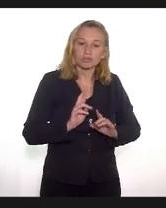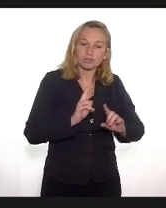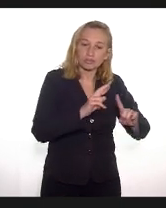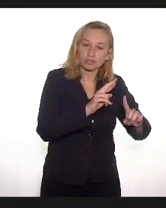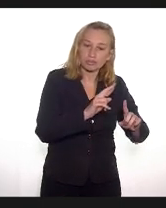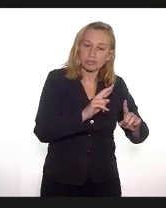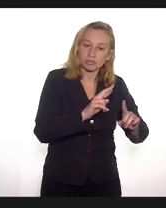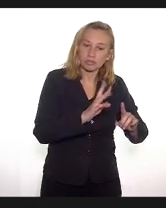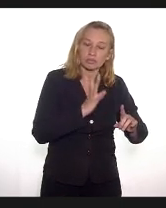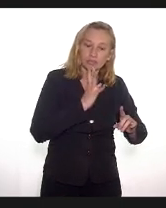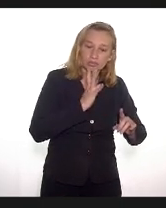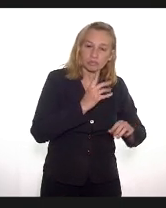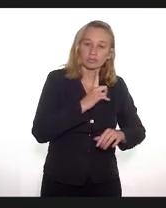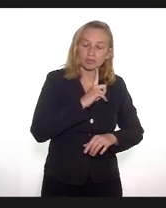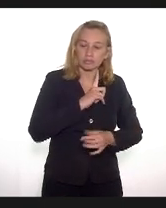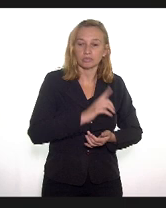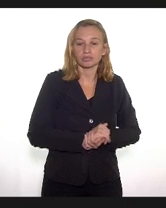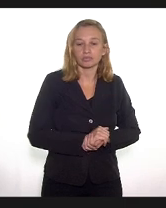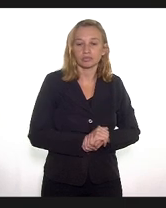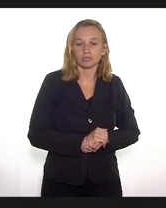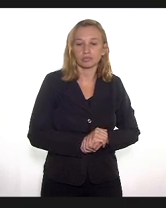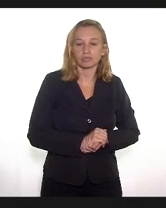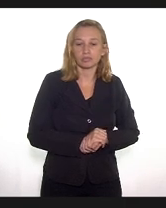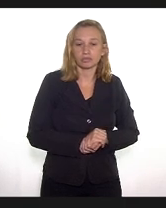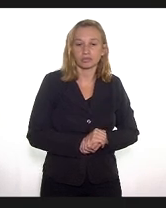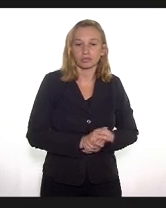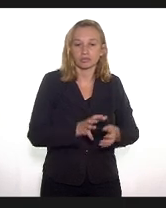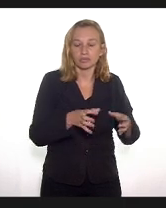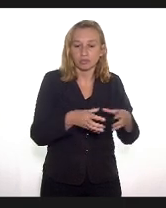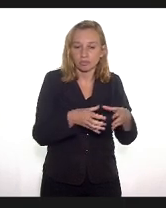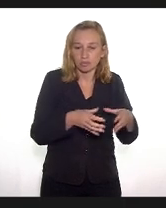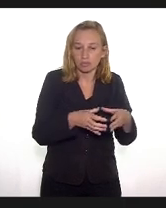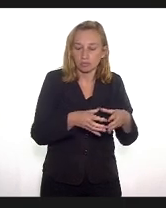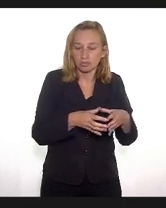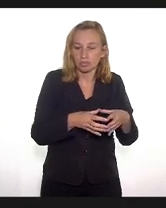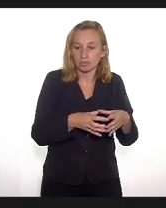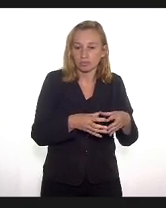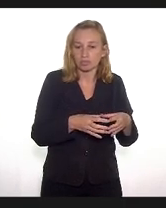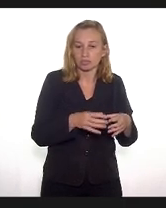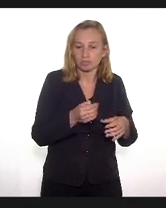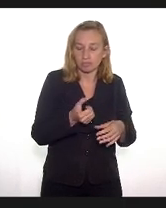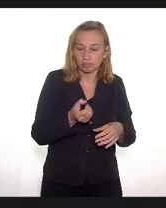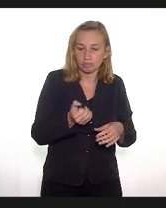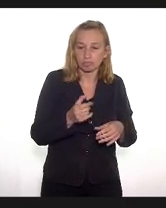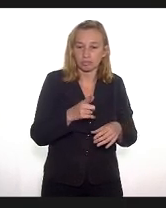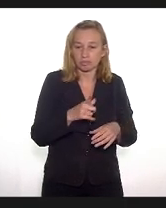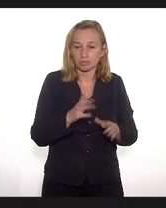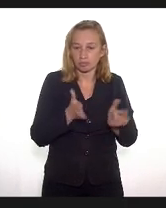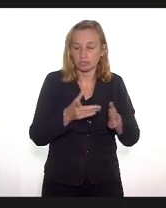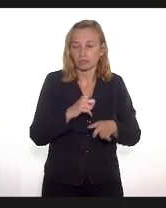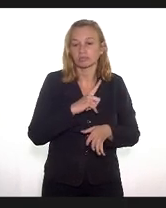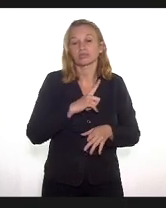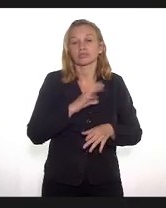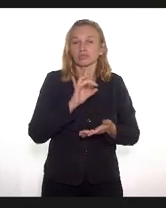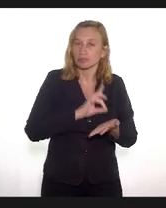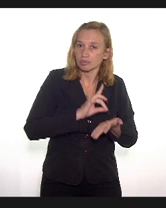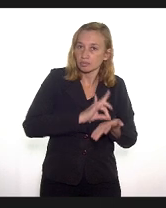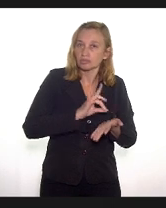né? E é um quadro enxuto que a gente tem hoje, mas a gente